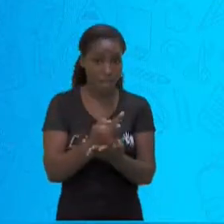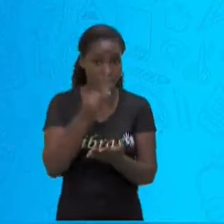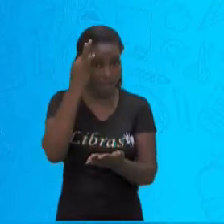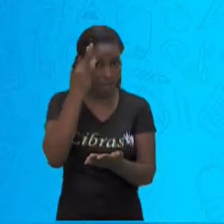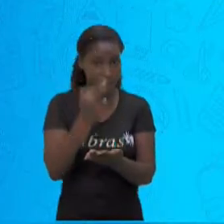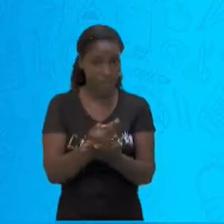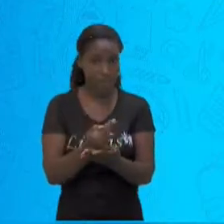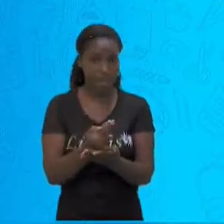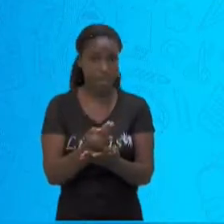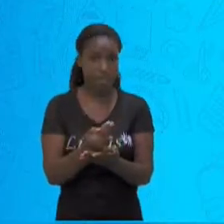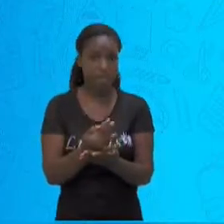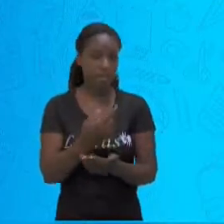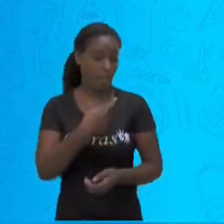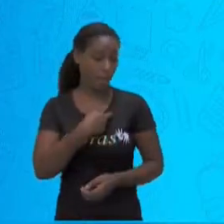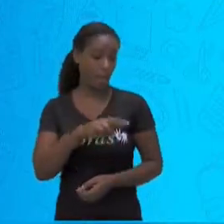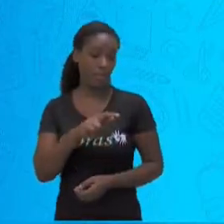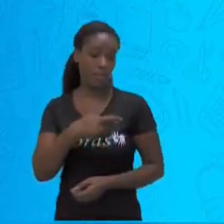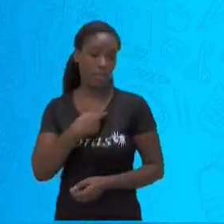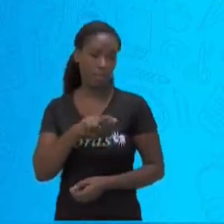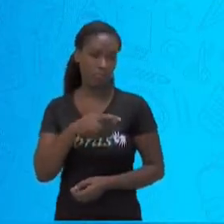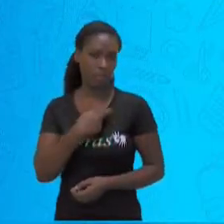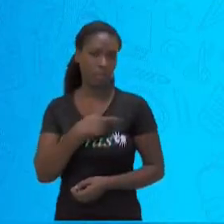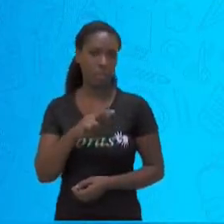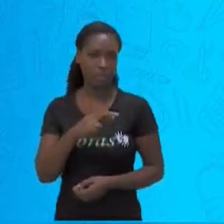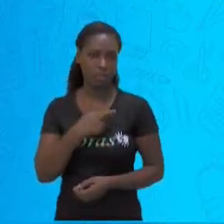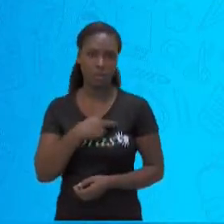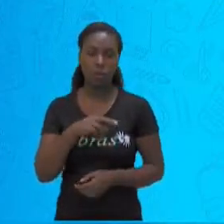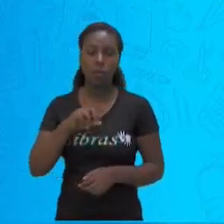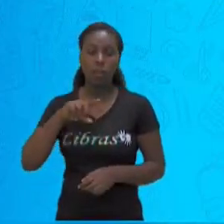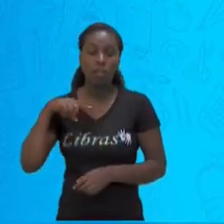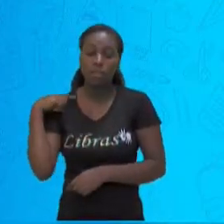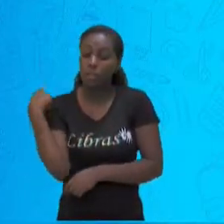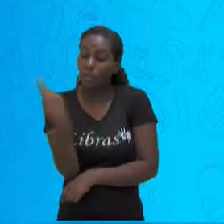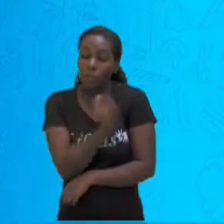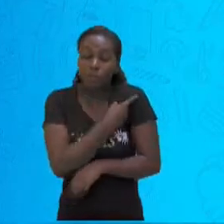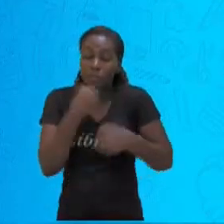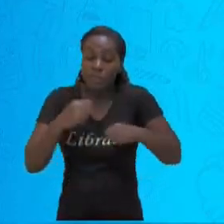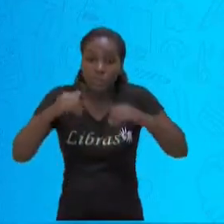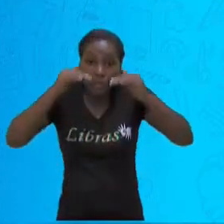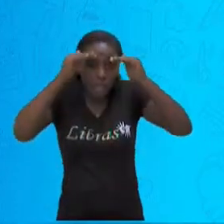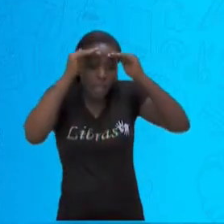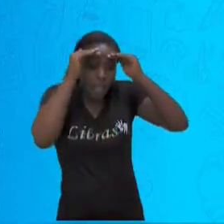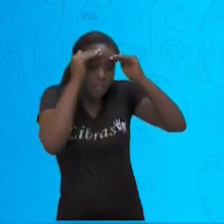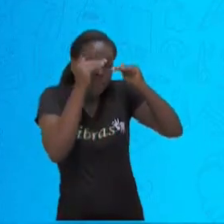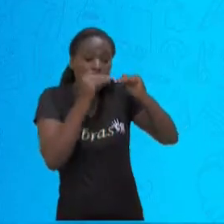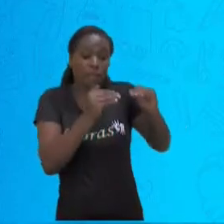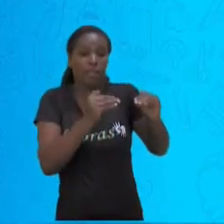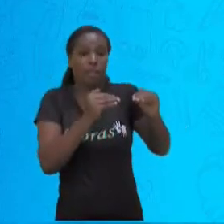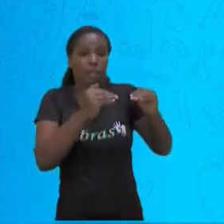Respeitar uma outra crença não quer dizer viver essa outra crença.